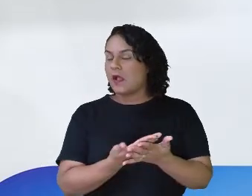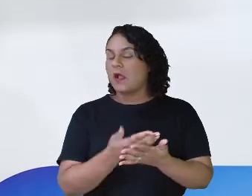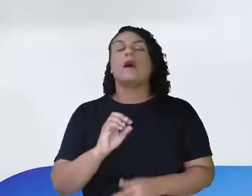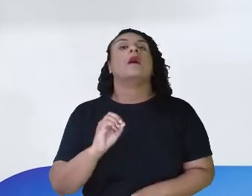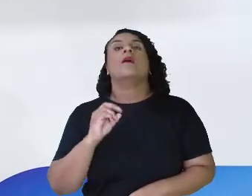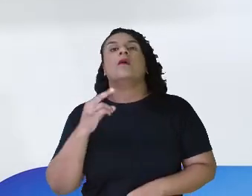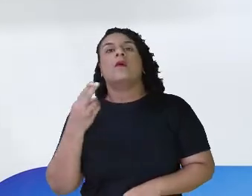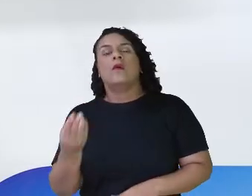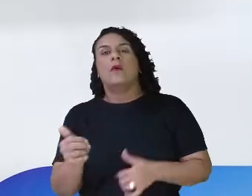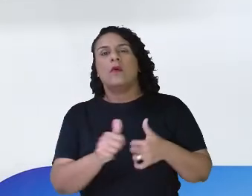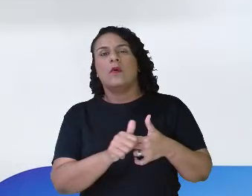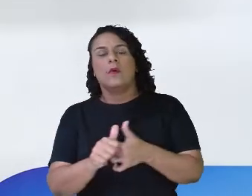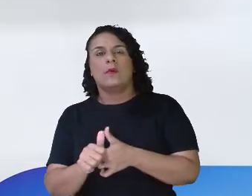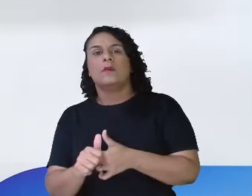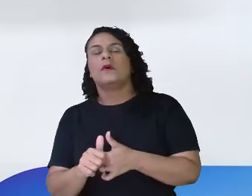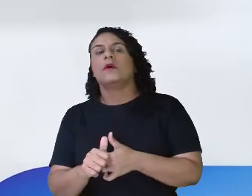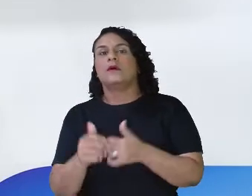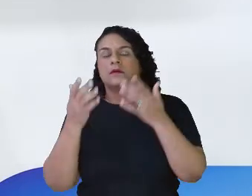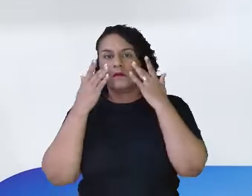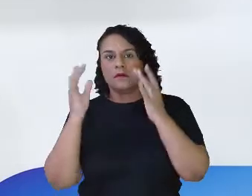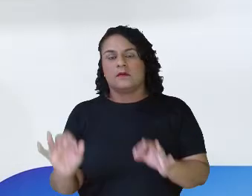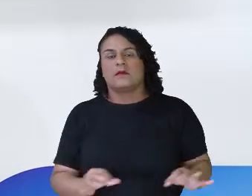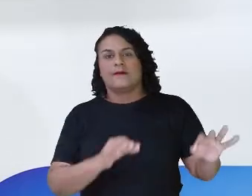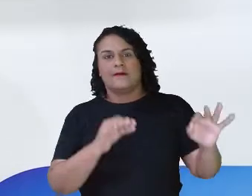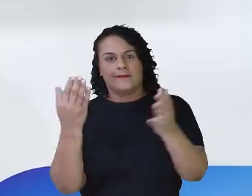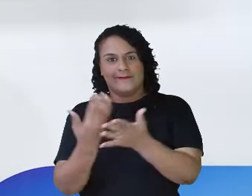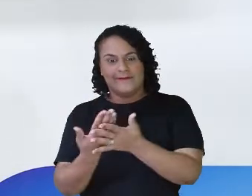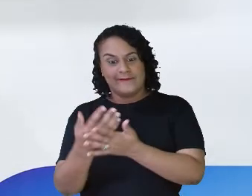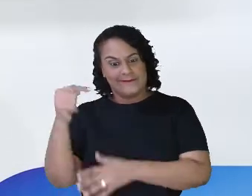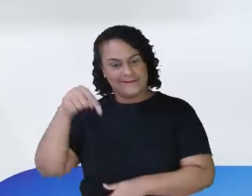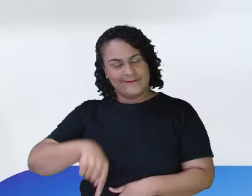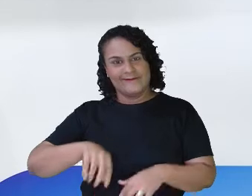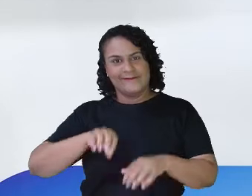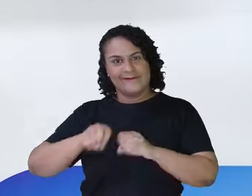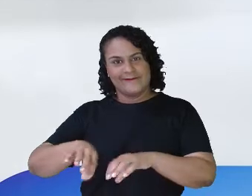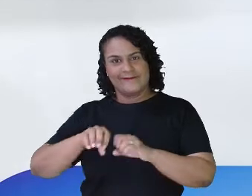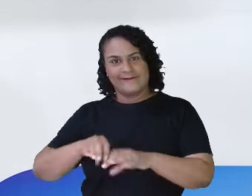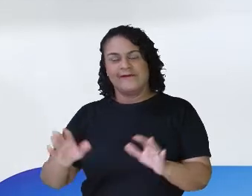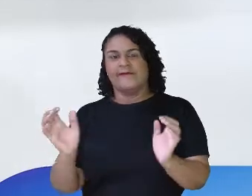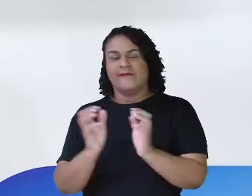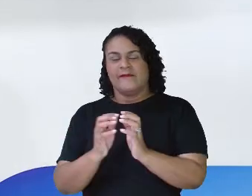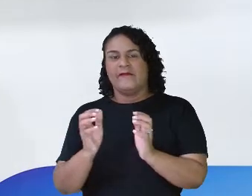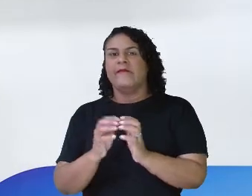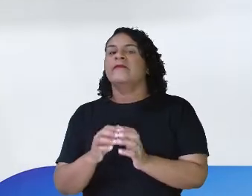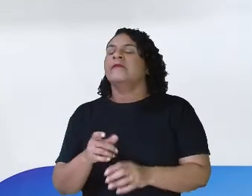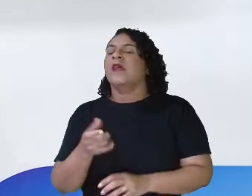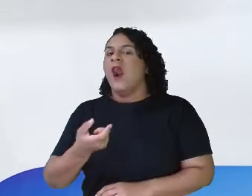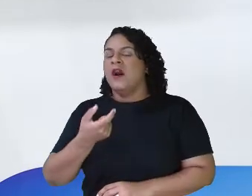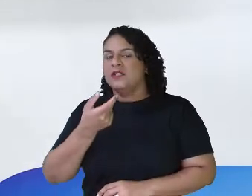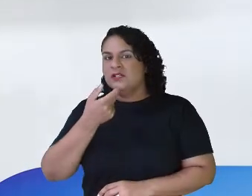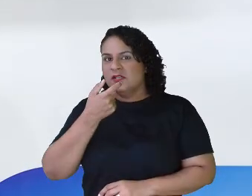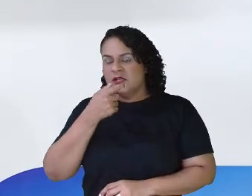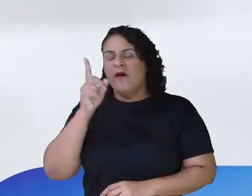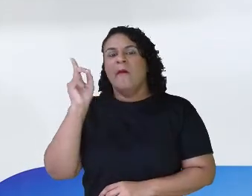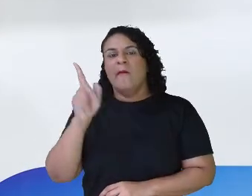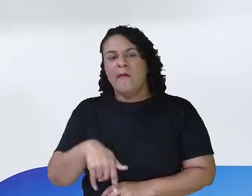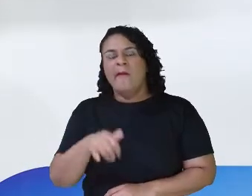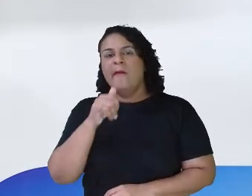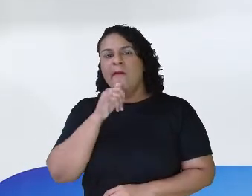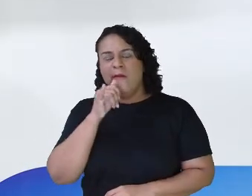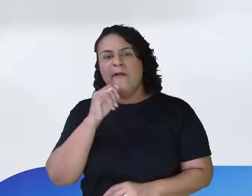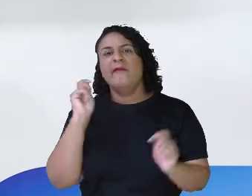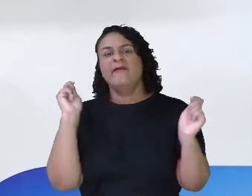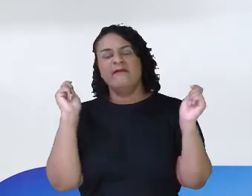então acompanhando as aulas do Educa, né? Então, o biscoitinho também pode ser um exemplo. É